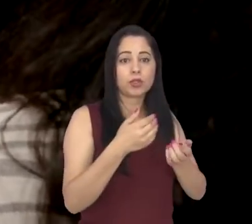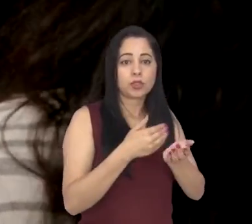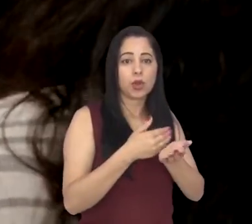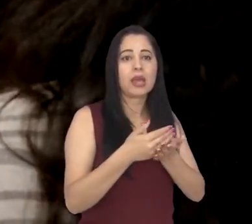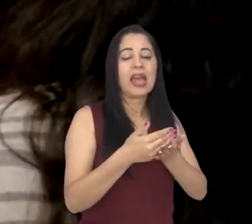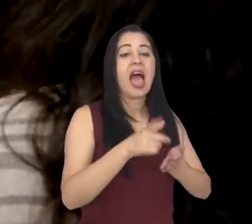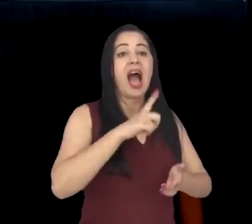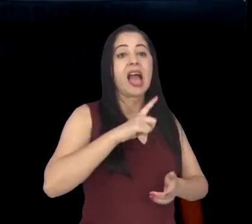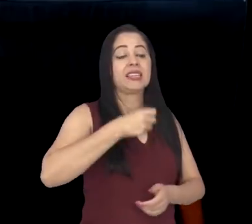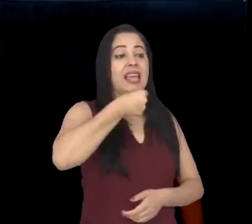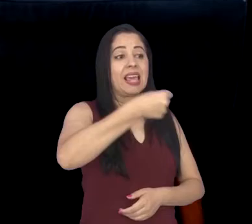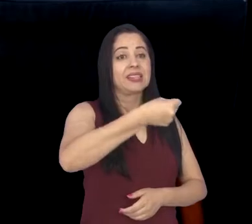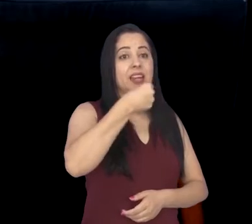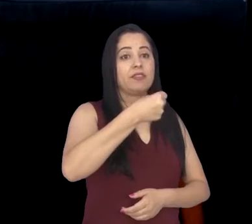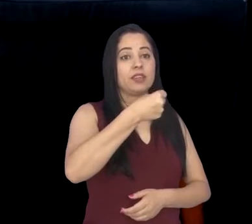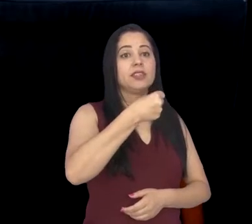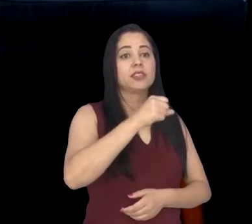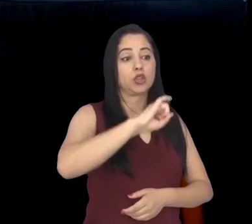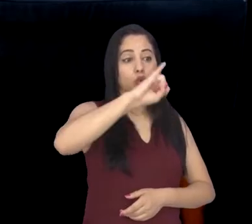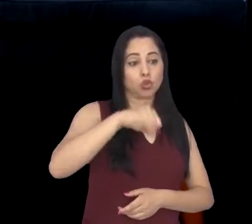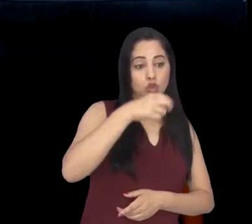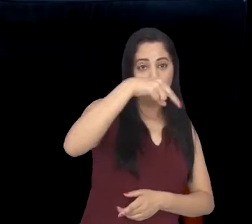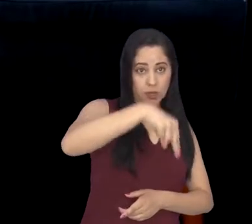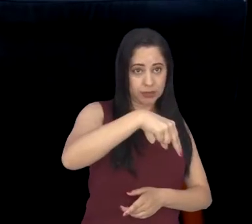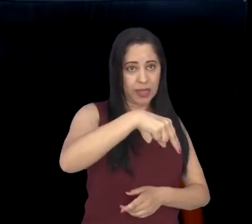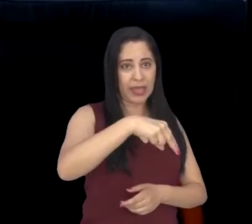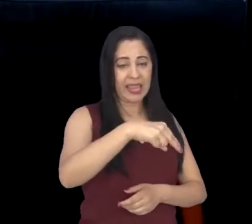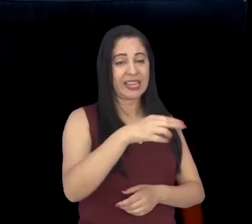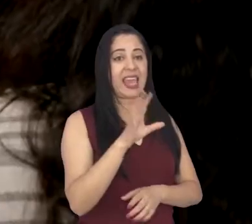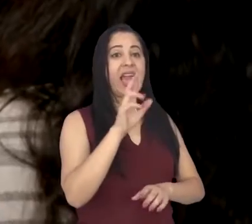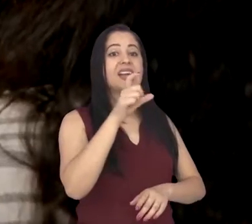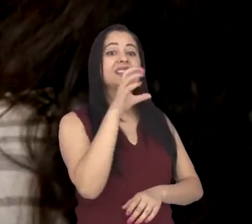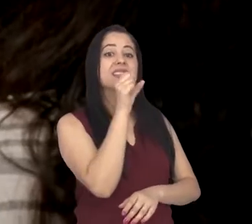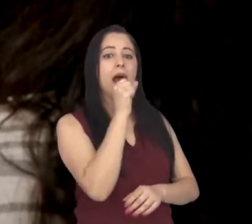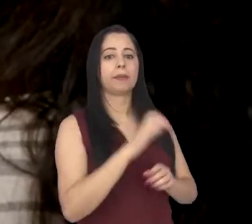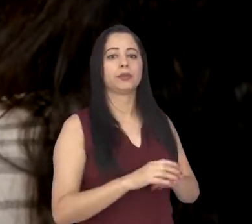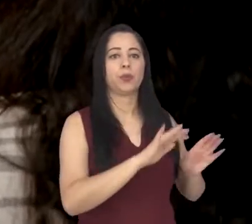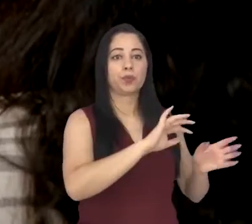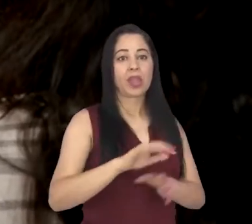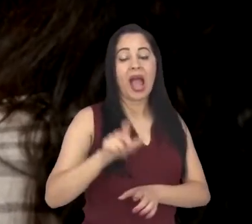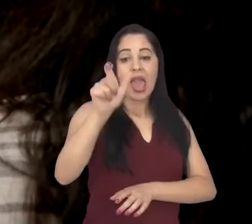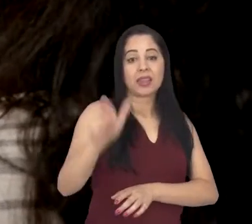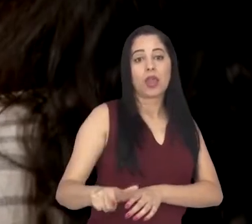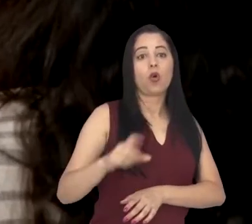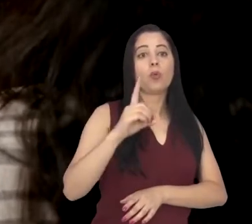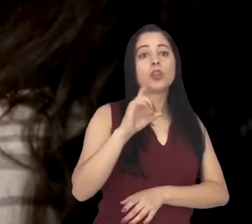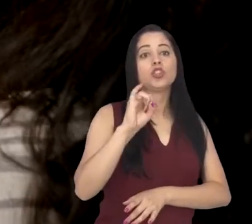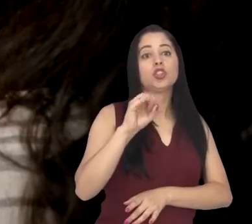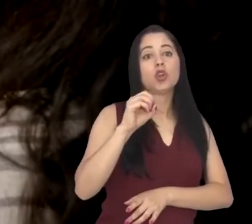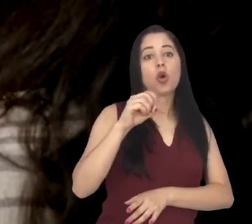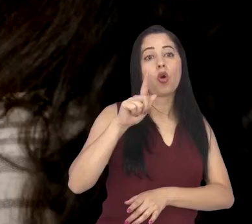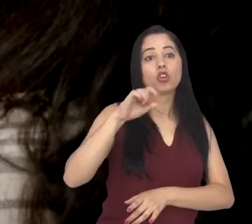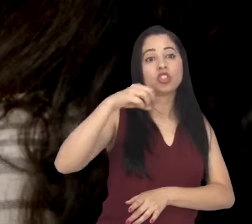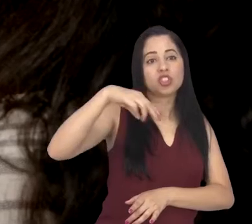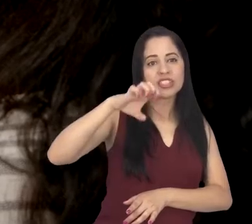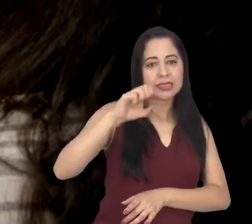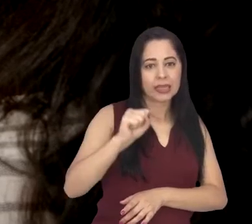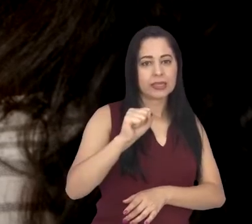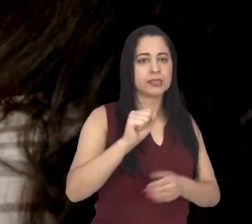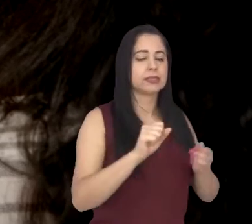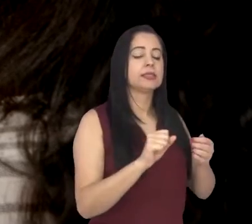Juarez, claro, o oficial, era uma tarde de sábado. E um brasileiro chamado Diógenes Pacheco tinha ganhado o título